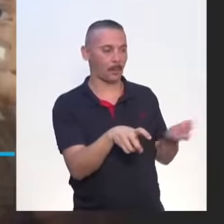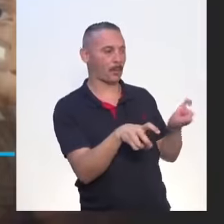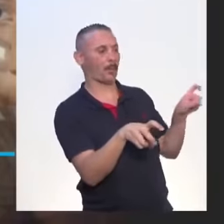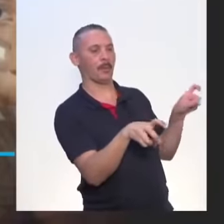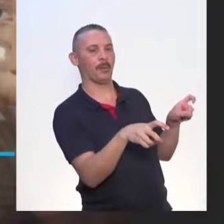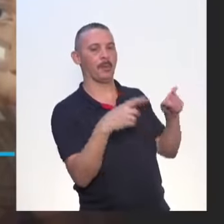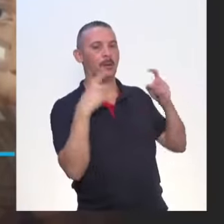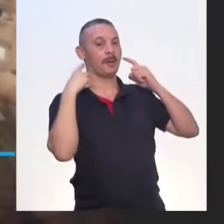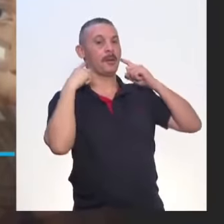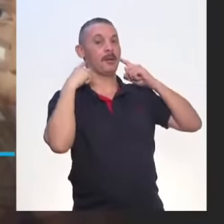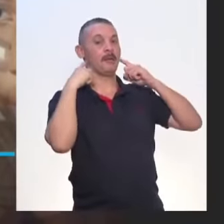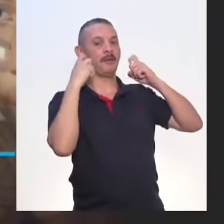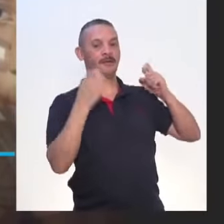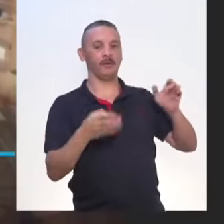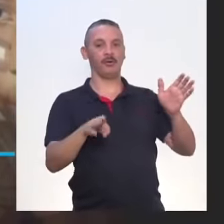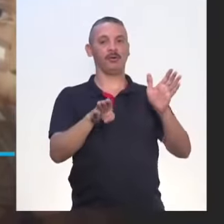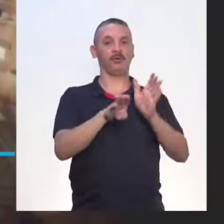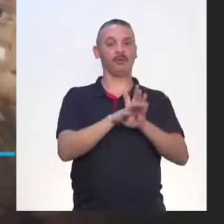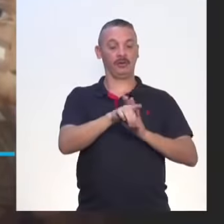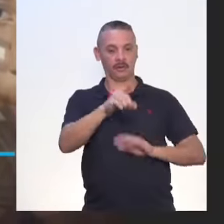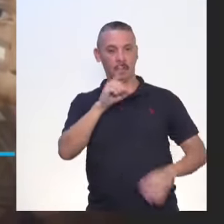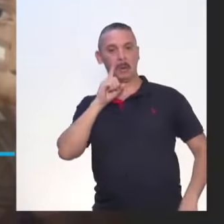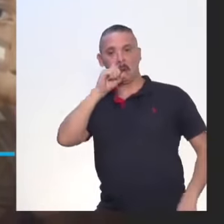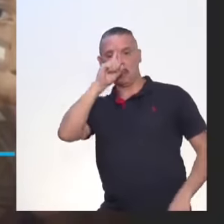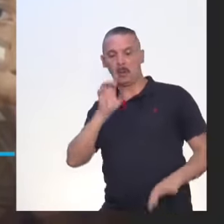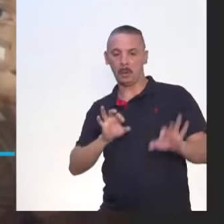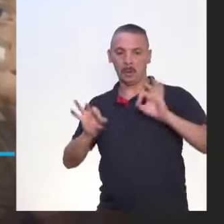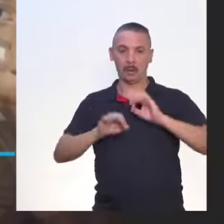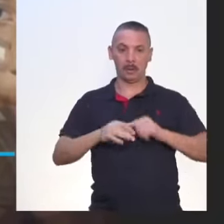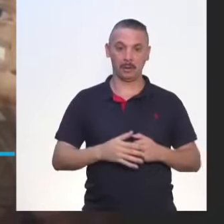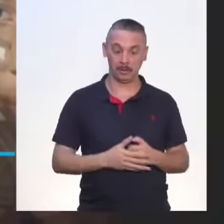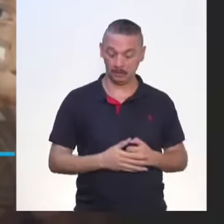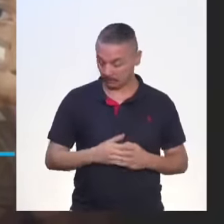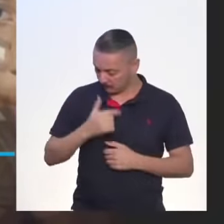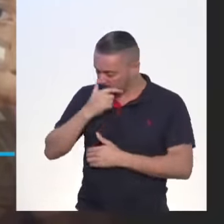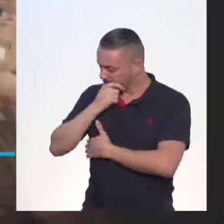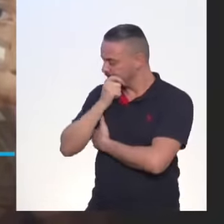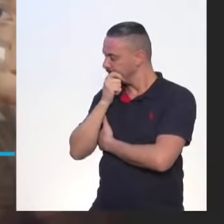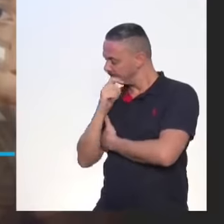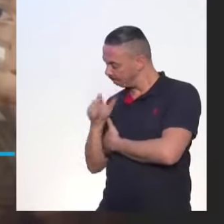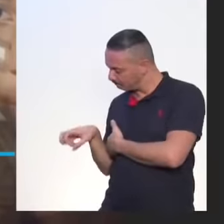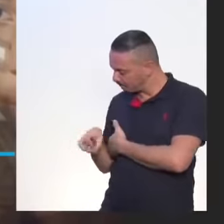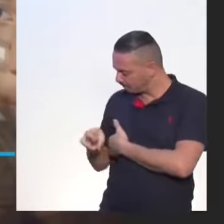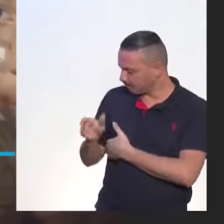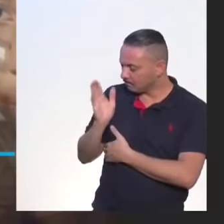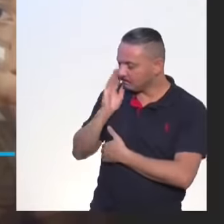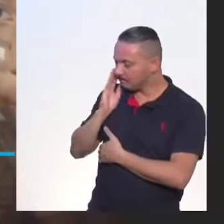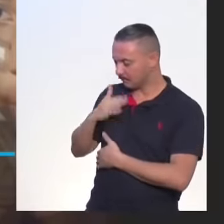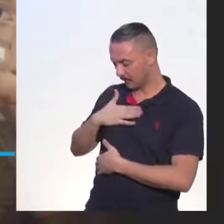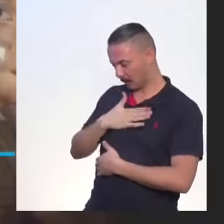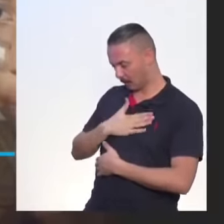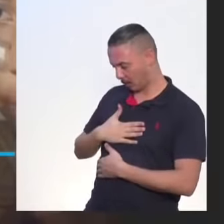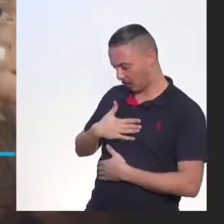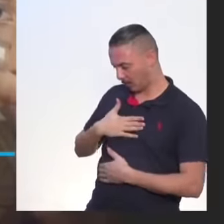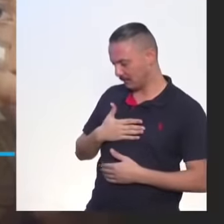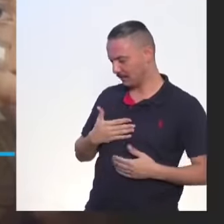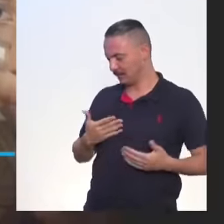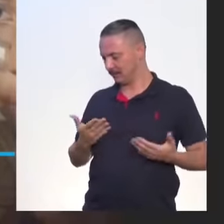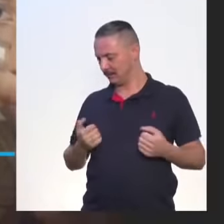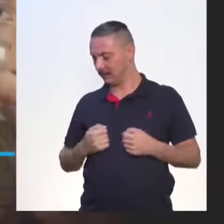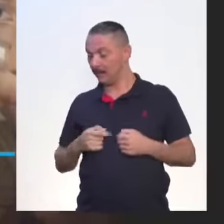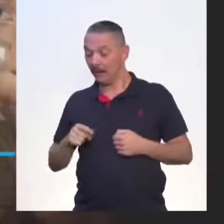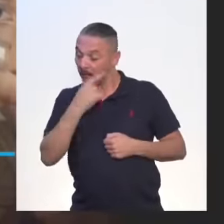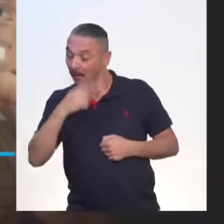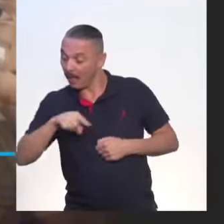vai avisar que você está chateado, que é muito perigoso e tudo mais. Gostei, amarra lá. Aí o